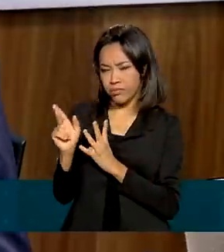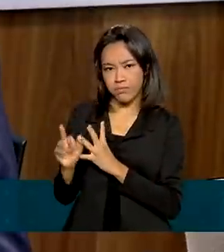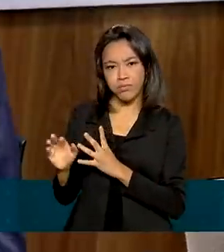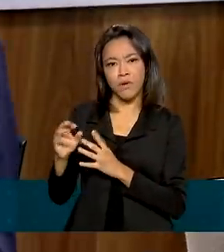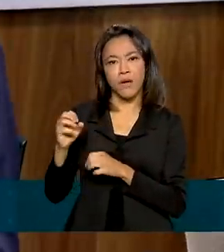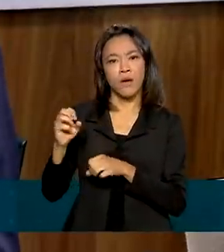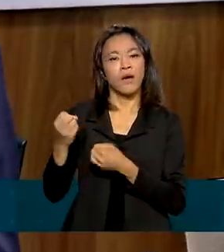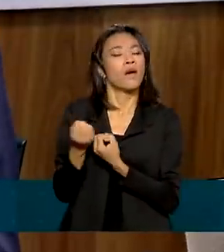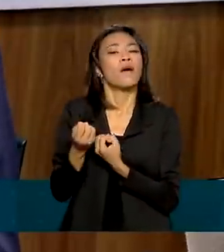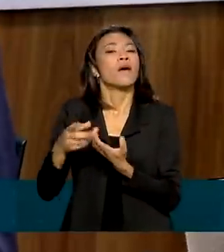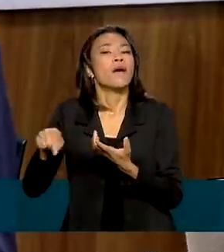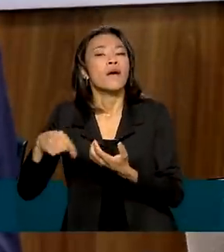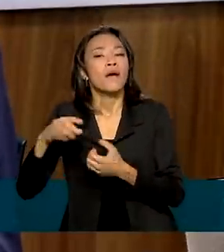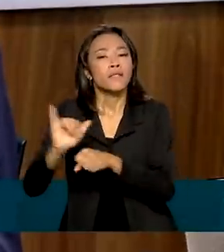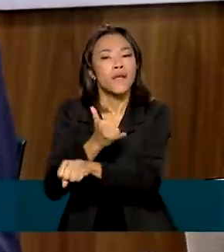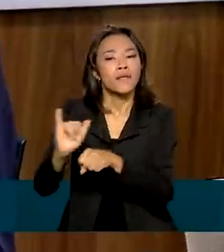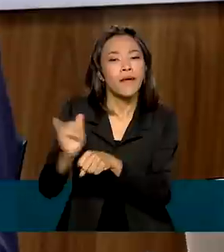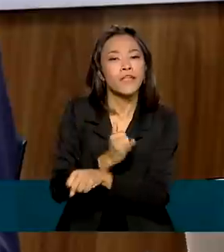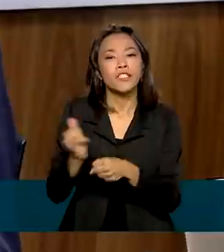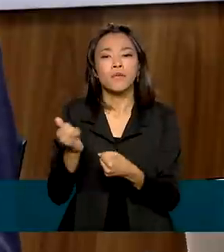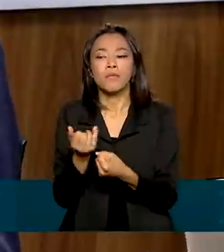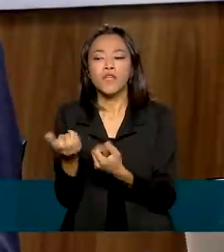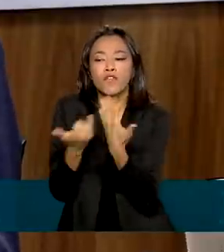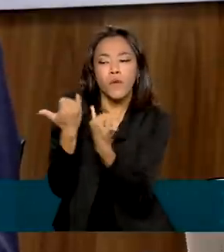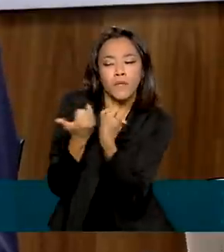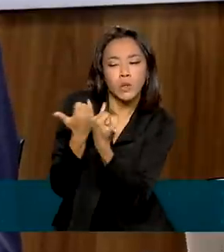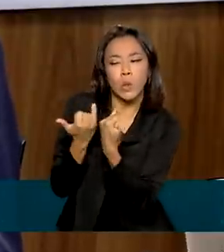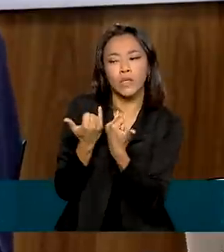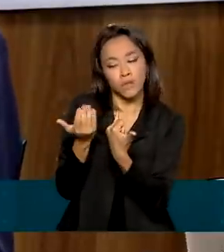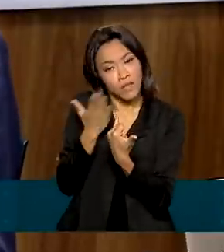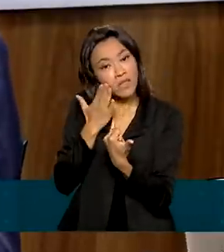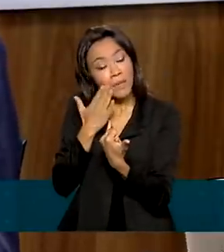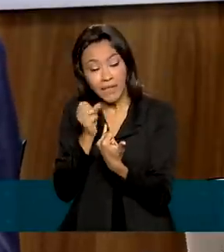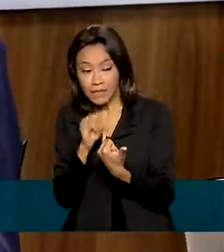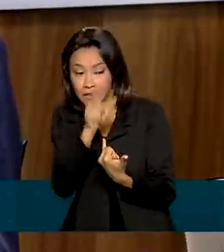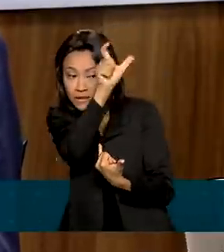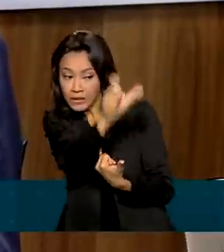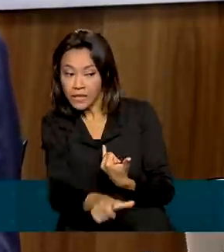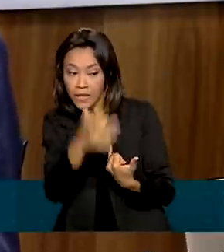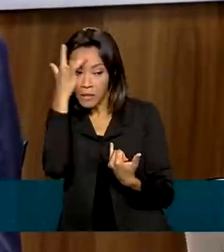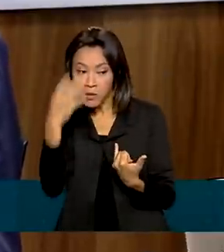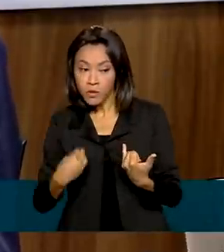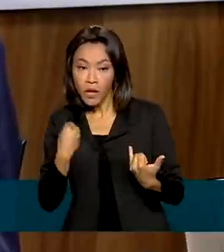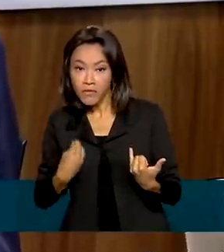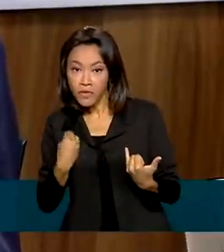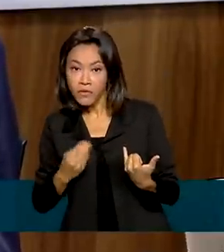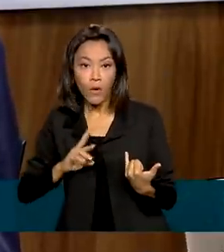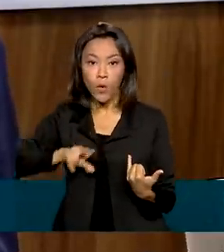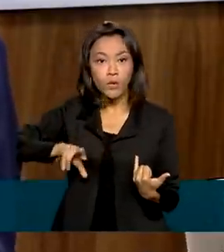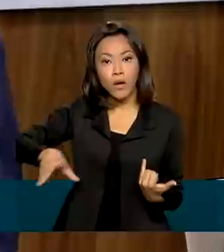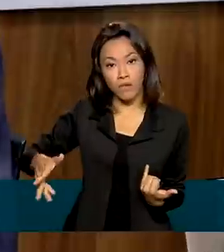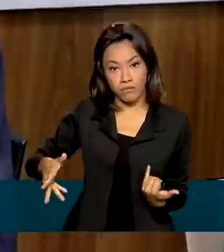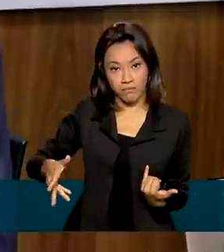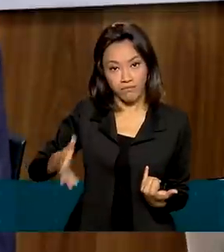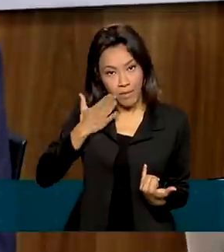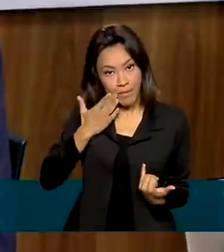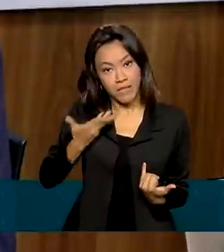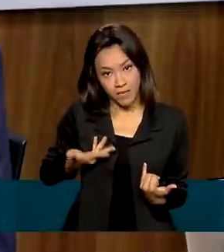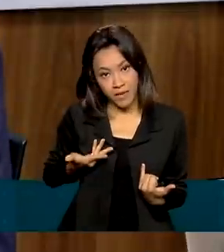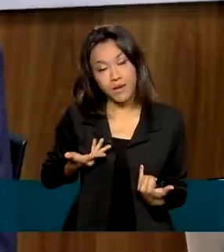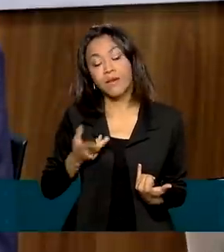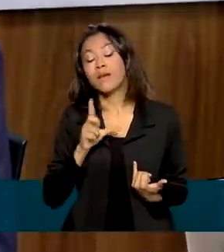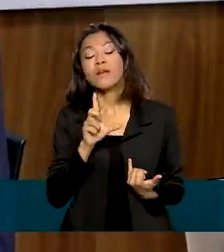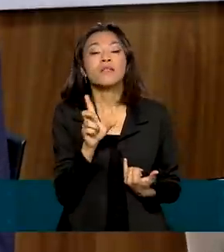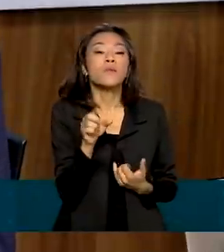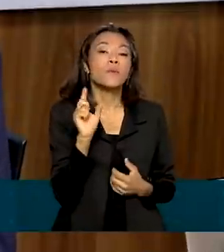cruzamento de dados começamos a fazer nós temos como saber na ponta da língua é aquela pessoa tá viva ou não então o